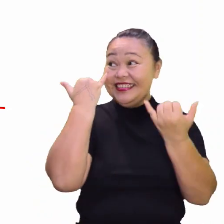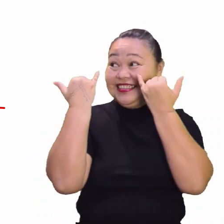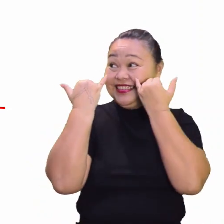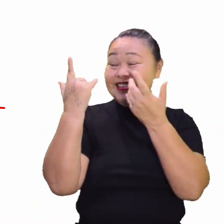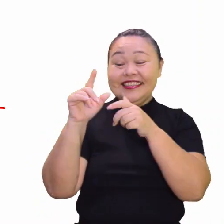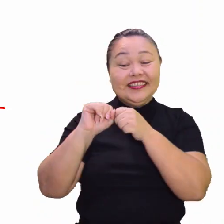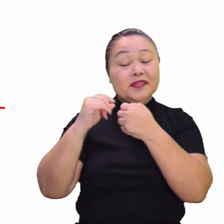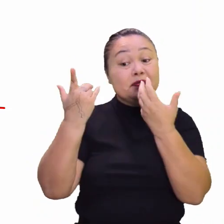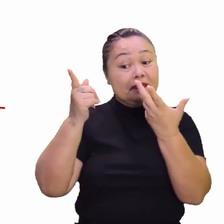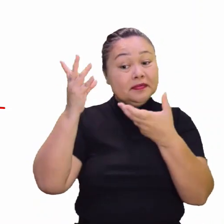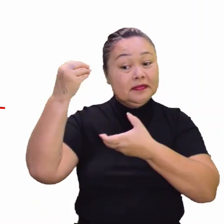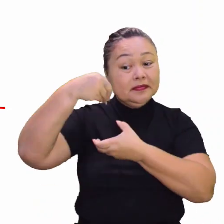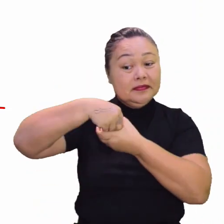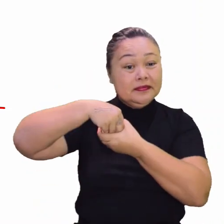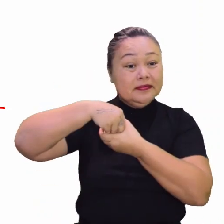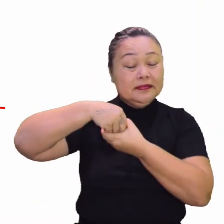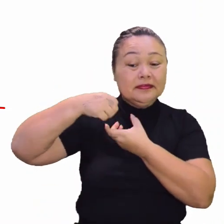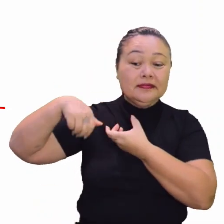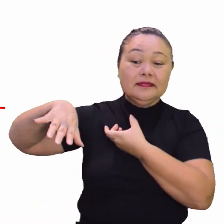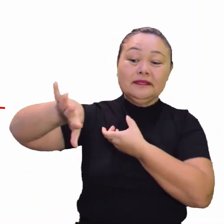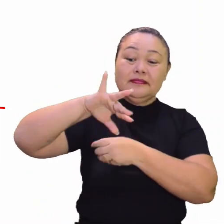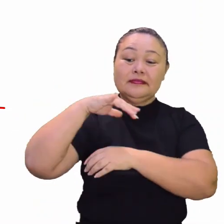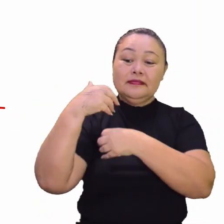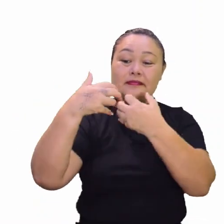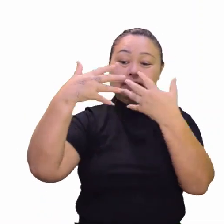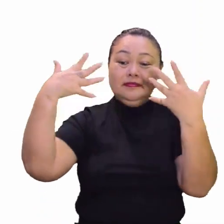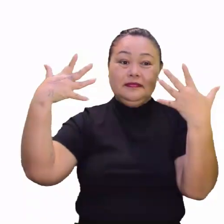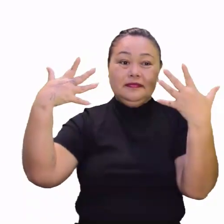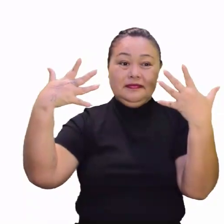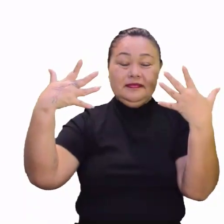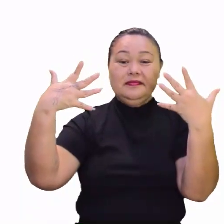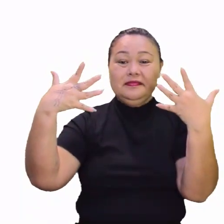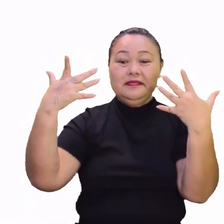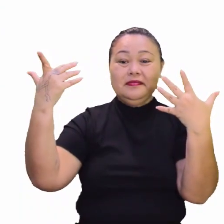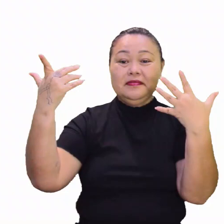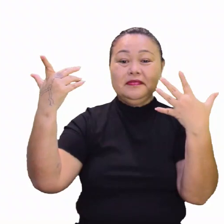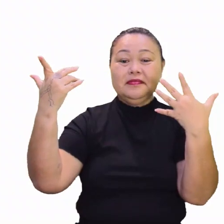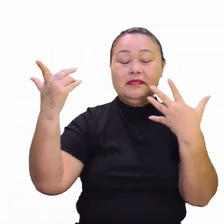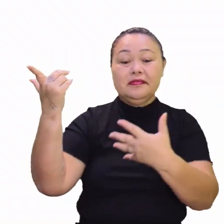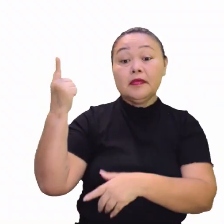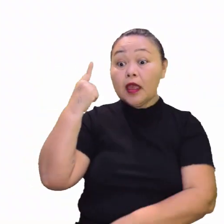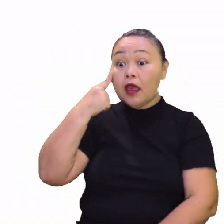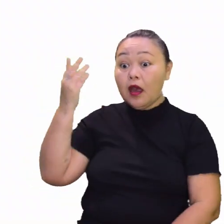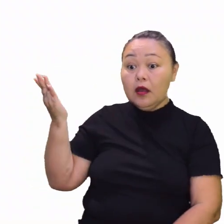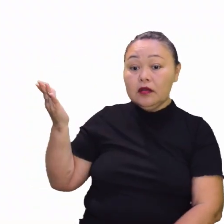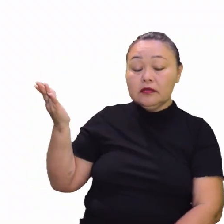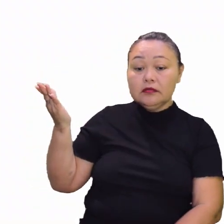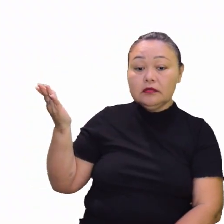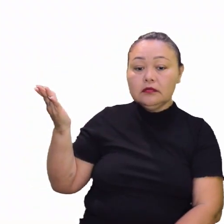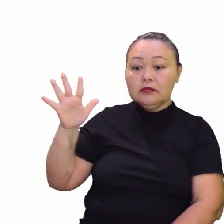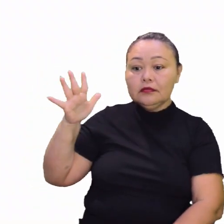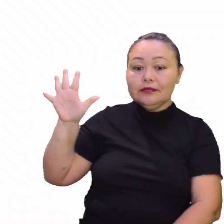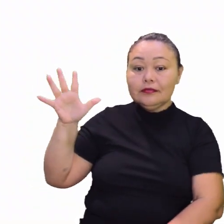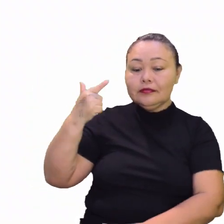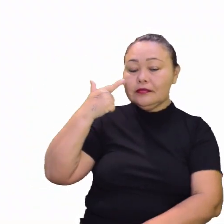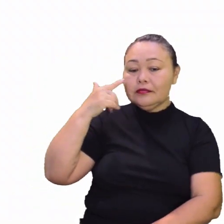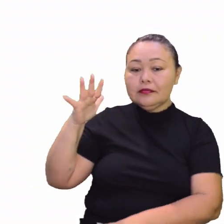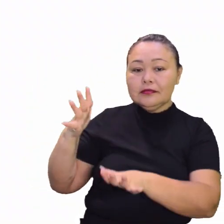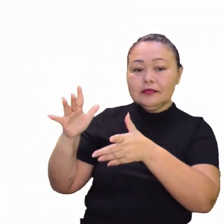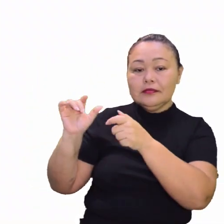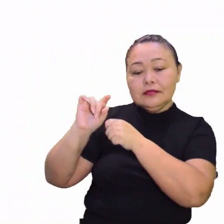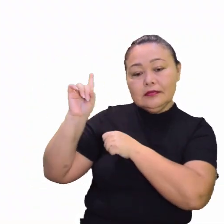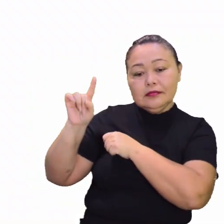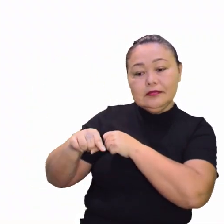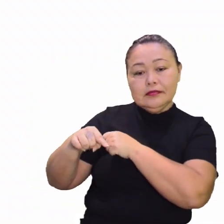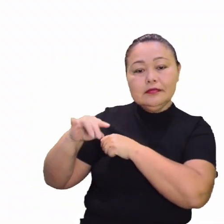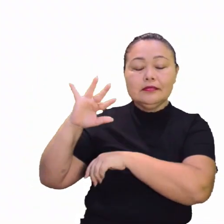essas informações são dentro da ombrófila aberta. Aberta. Né? Olha aí, ó. Exatamente, é mais ou menos assim